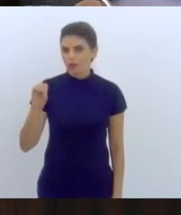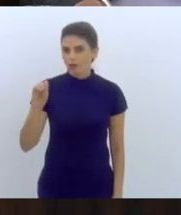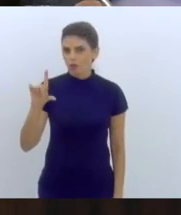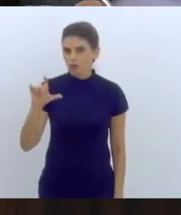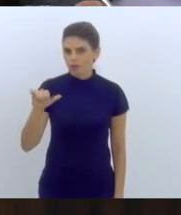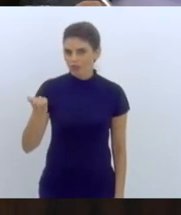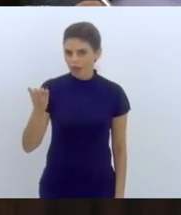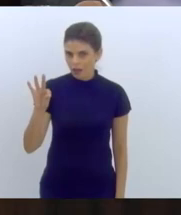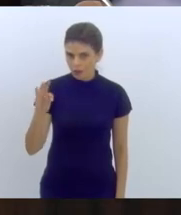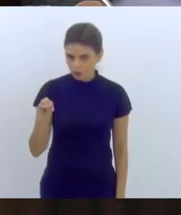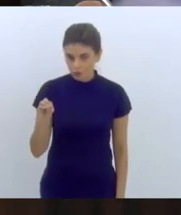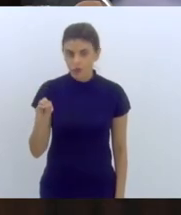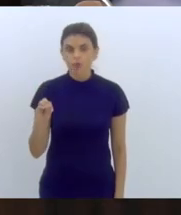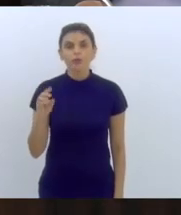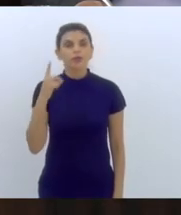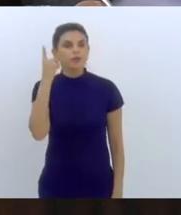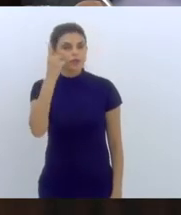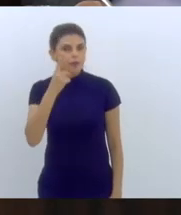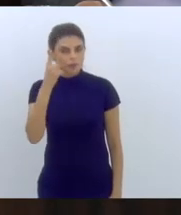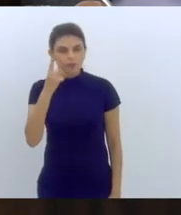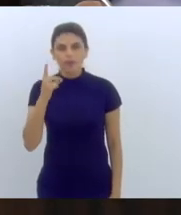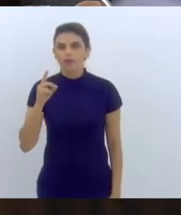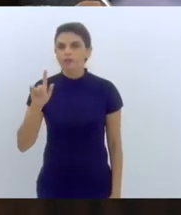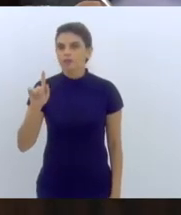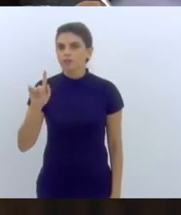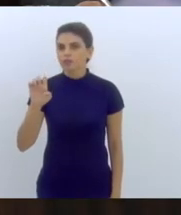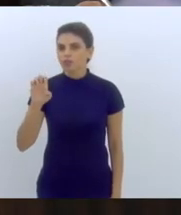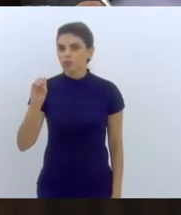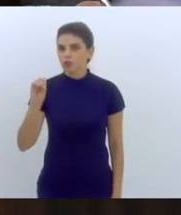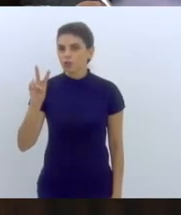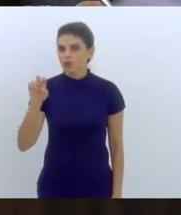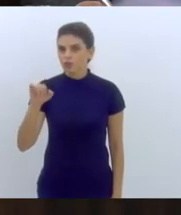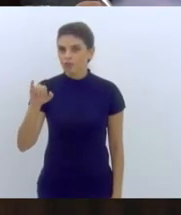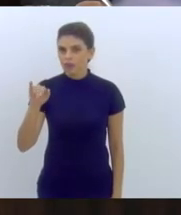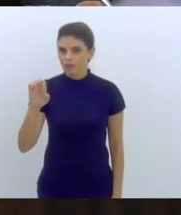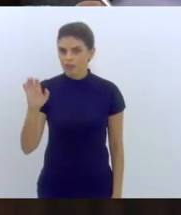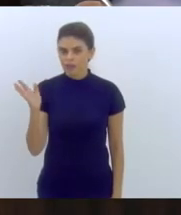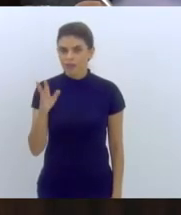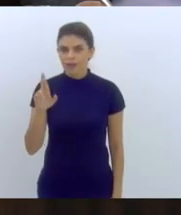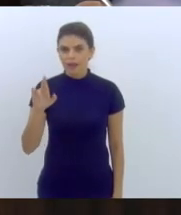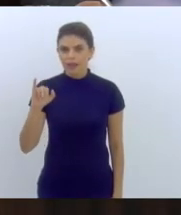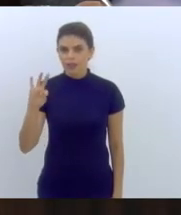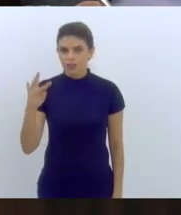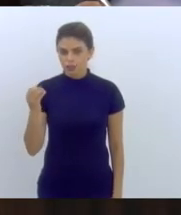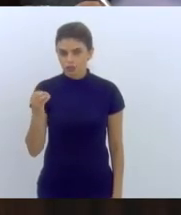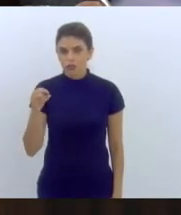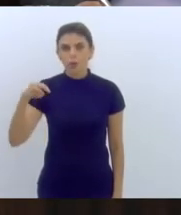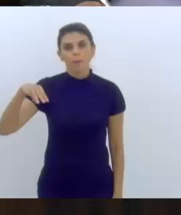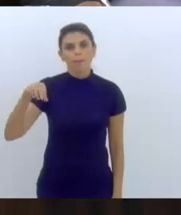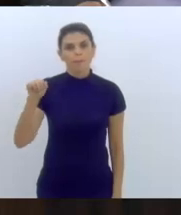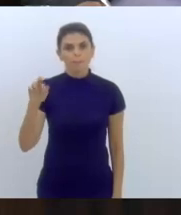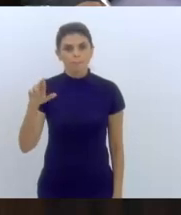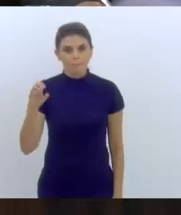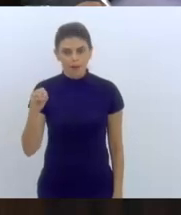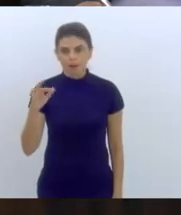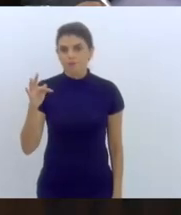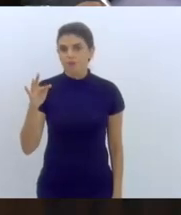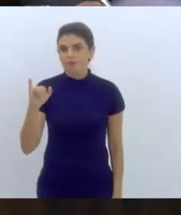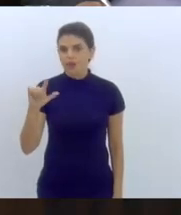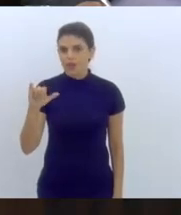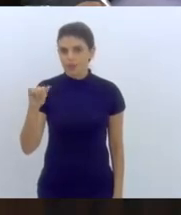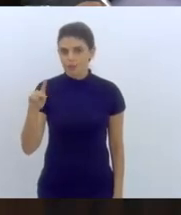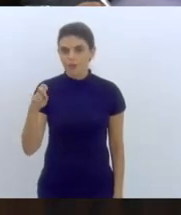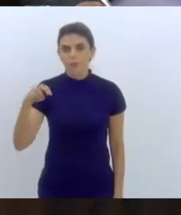deputado Giovanni Ratinho, deputado Márcio Canella, deputado Jorge Felipe Neto, deputado